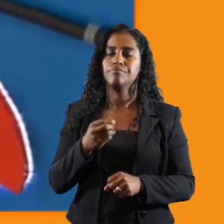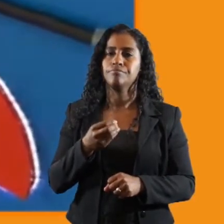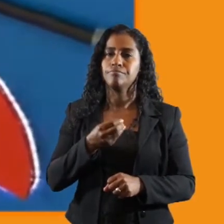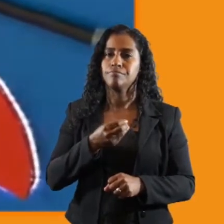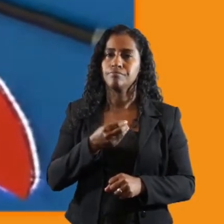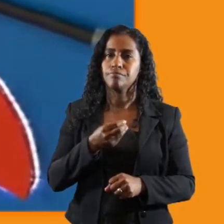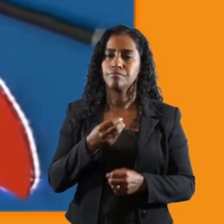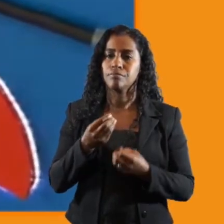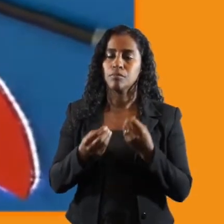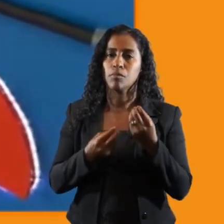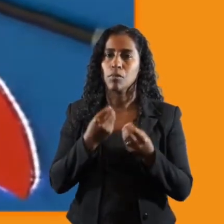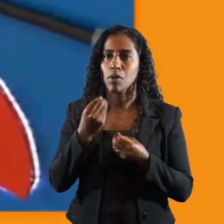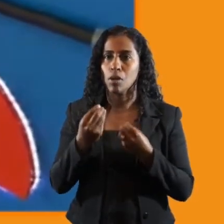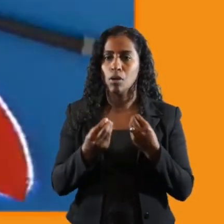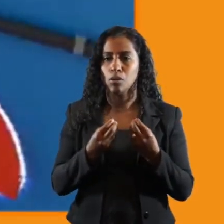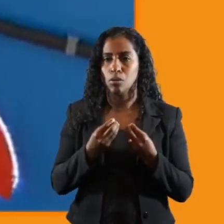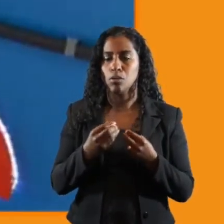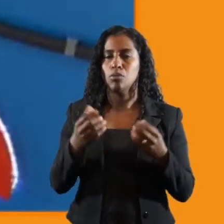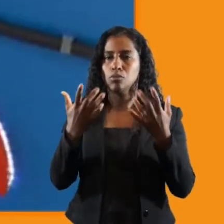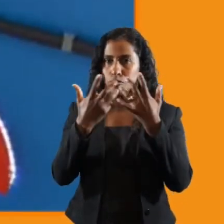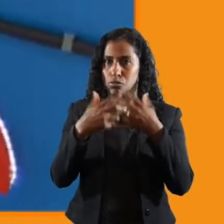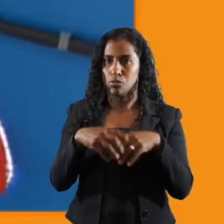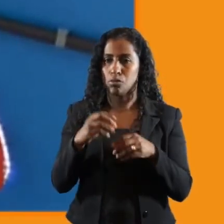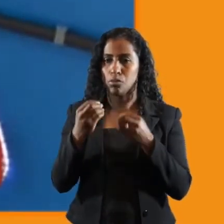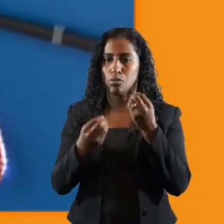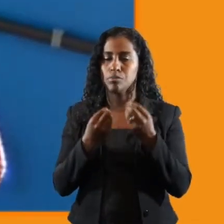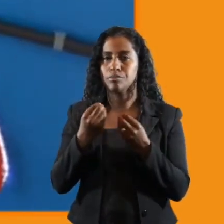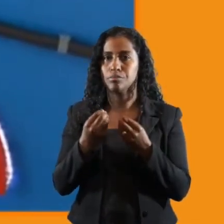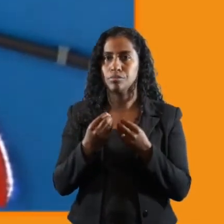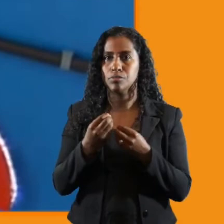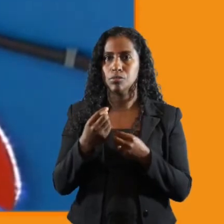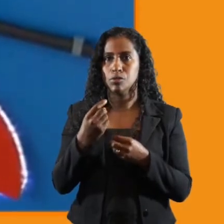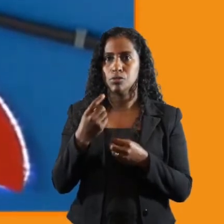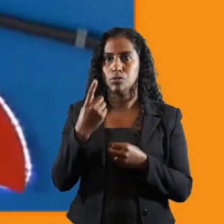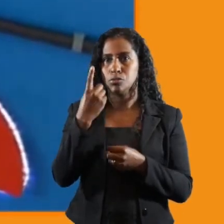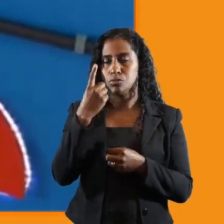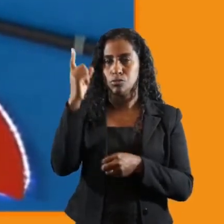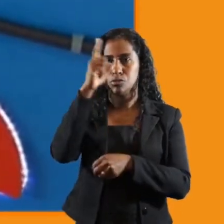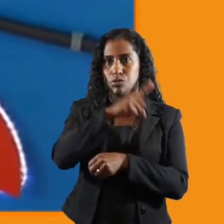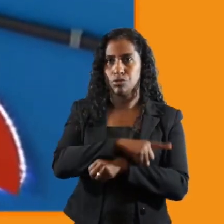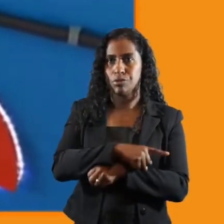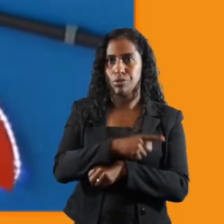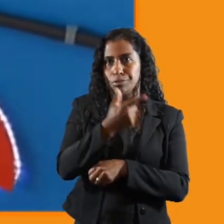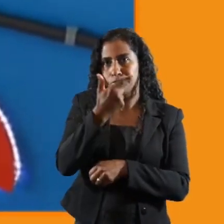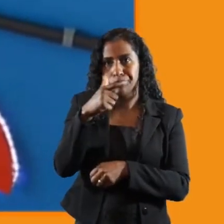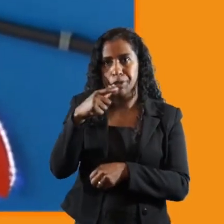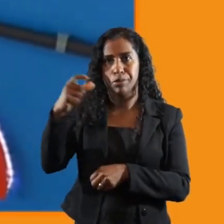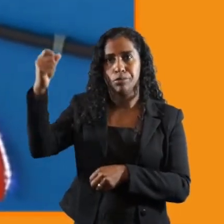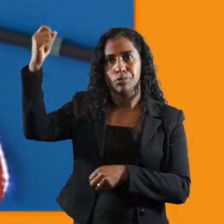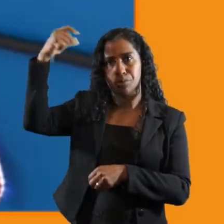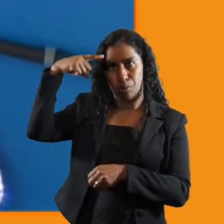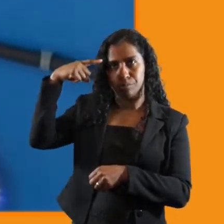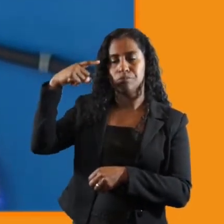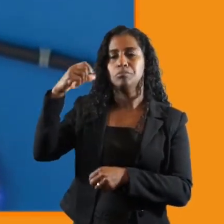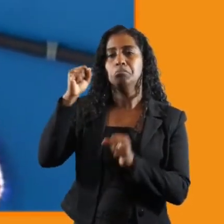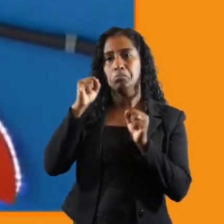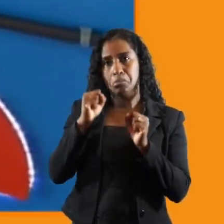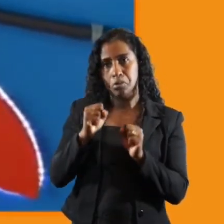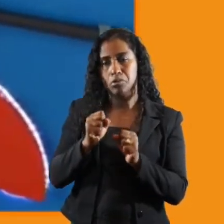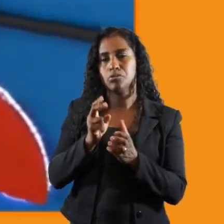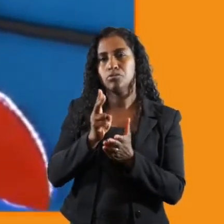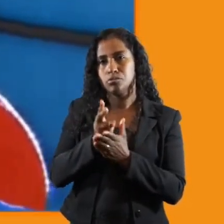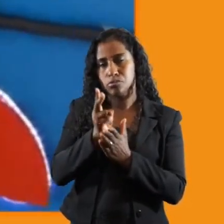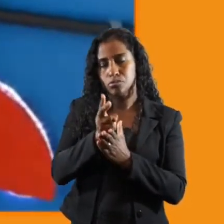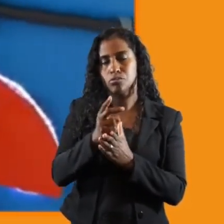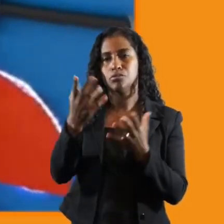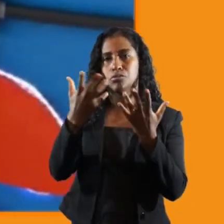para funcionar durante um dia sem sol. Então, se eu ficar um dia inteiro sem sol, eu vou conseguir manter todos esses